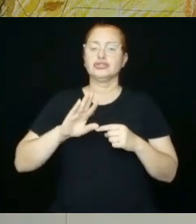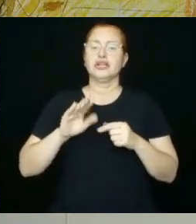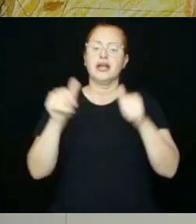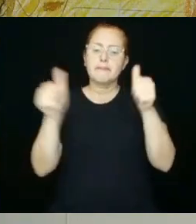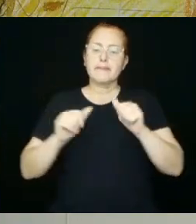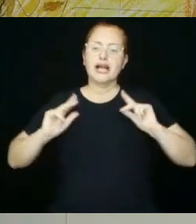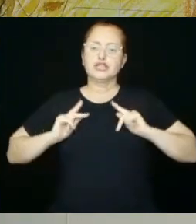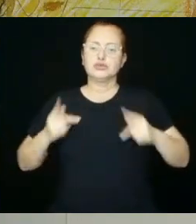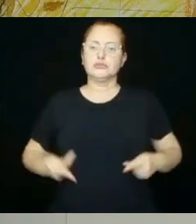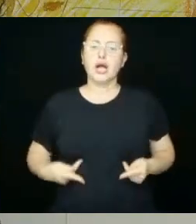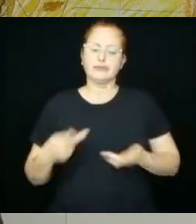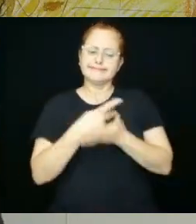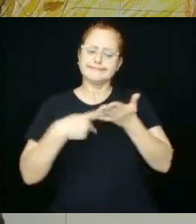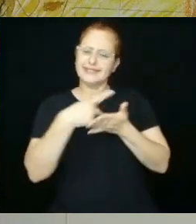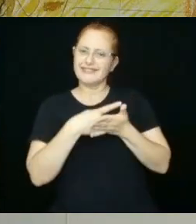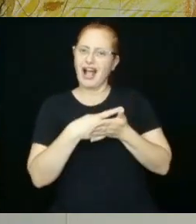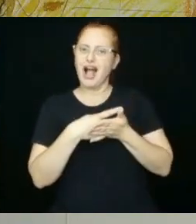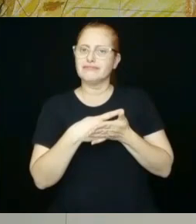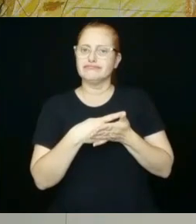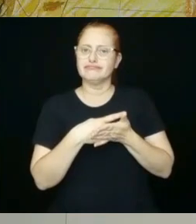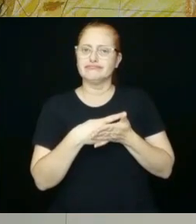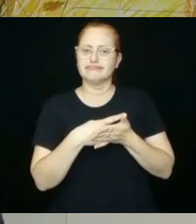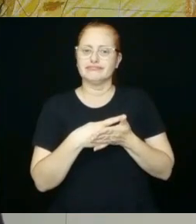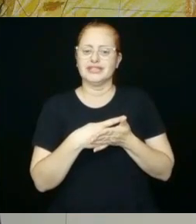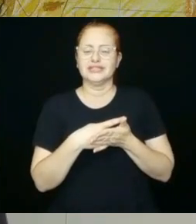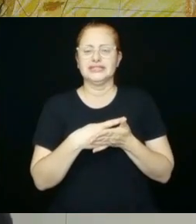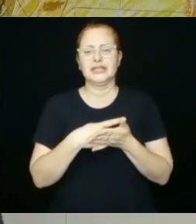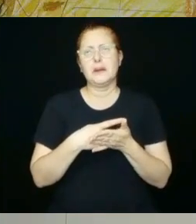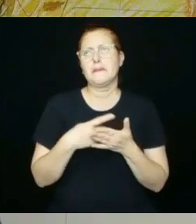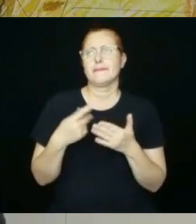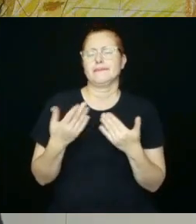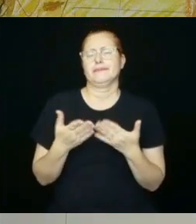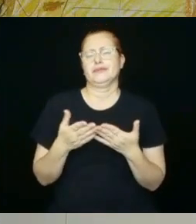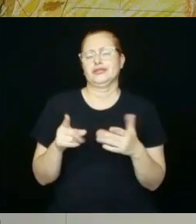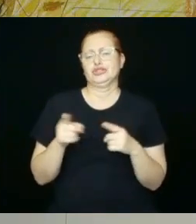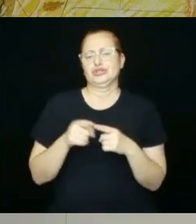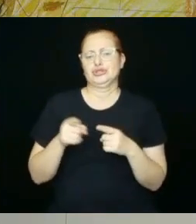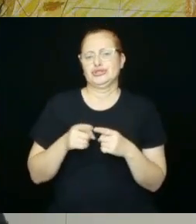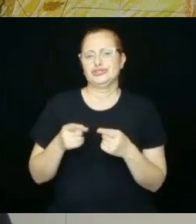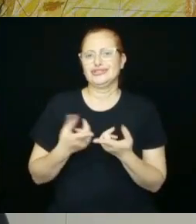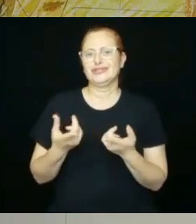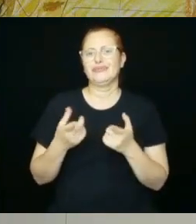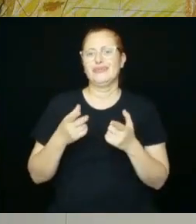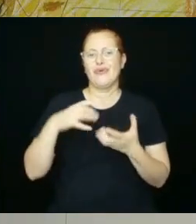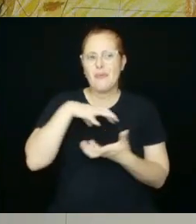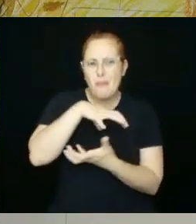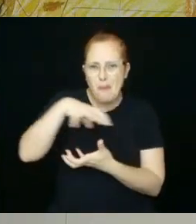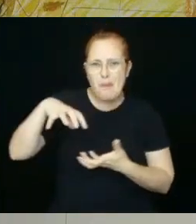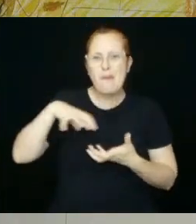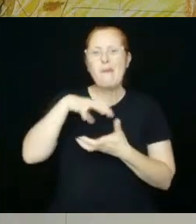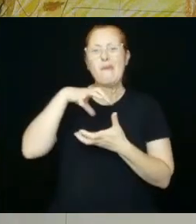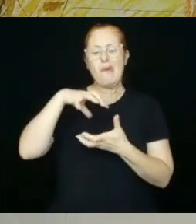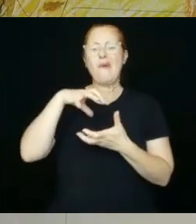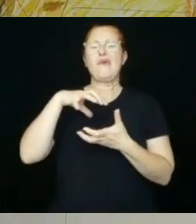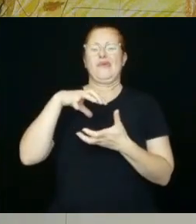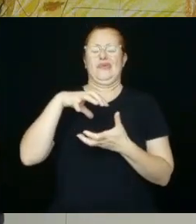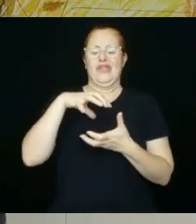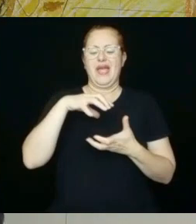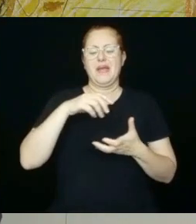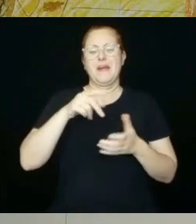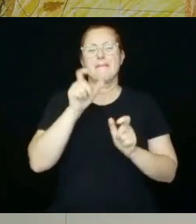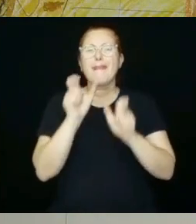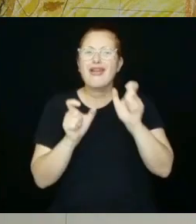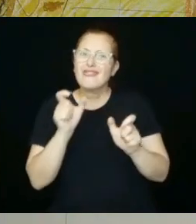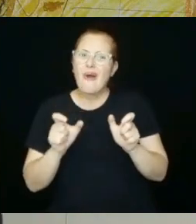e eu gosto de criar pelo menos sei lá, como se fosse um microcosmos urbano com pedestres,